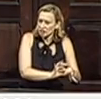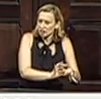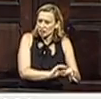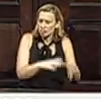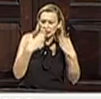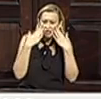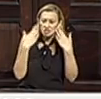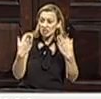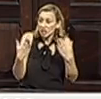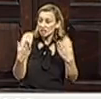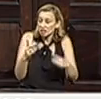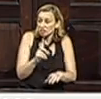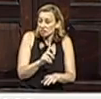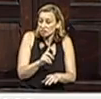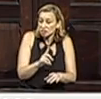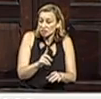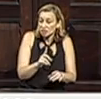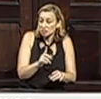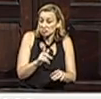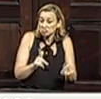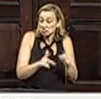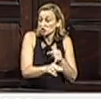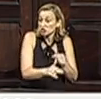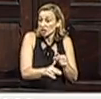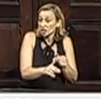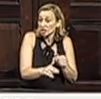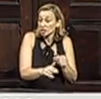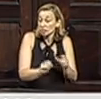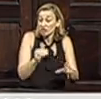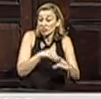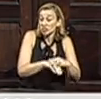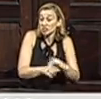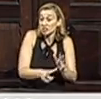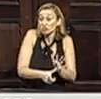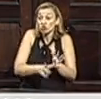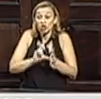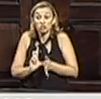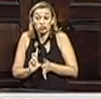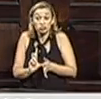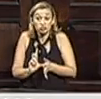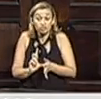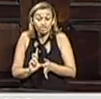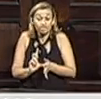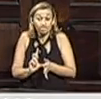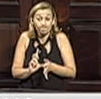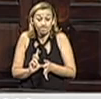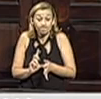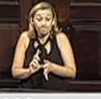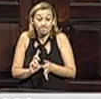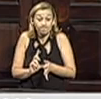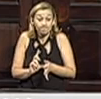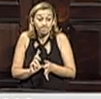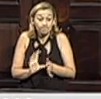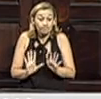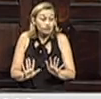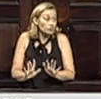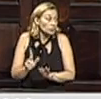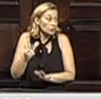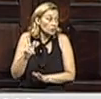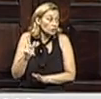está prejudicada pela votação anterior. O Paulo Ramos, segundo o nosso